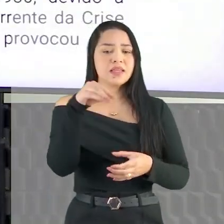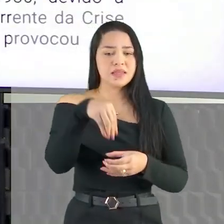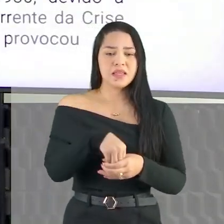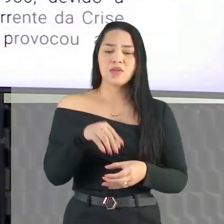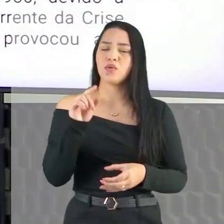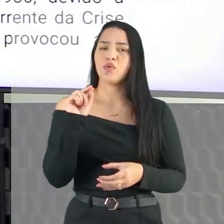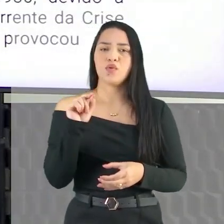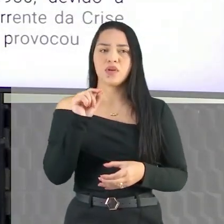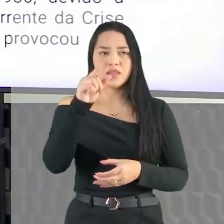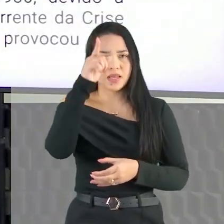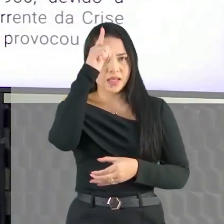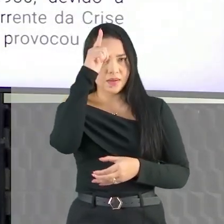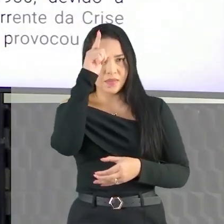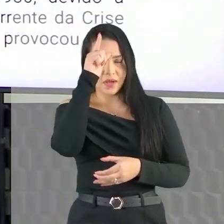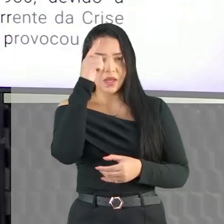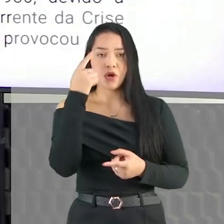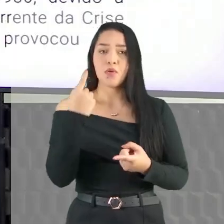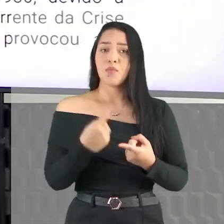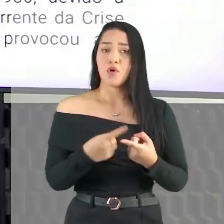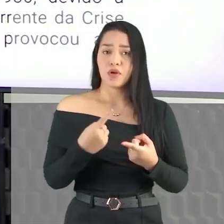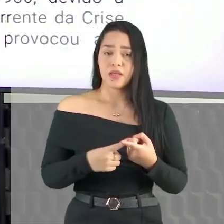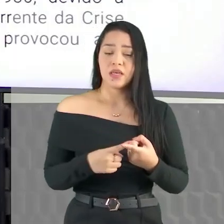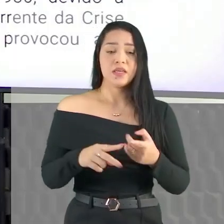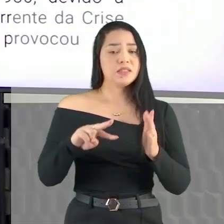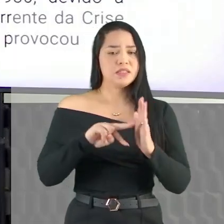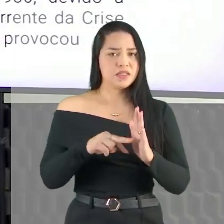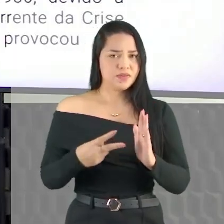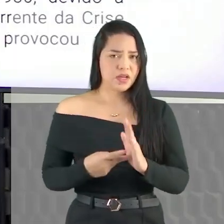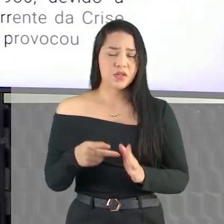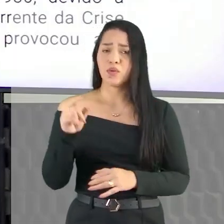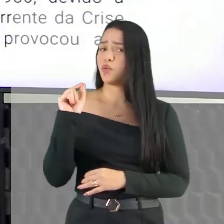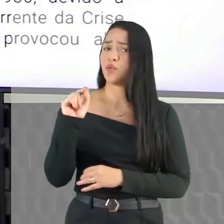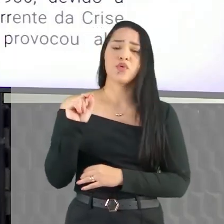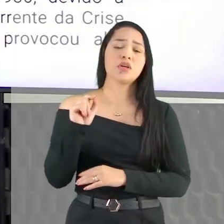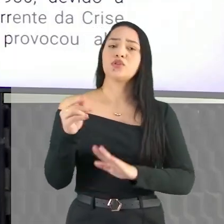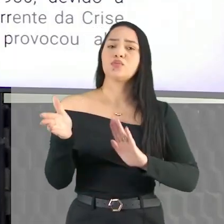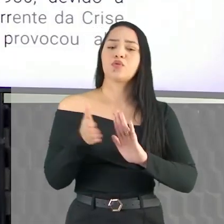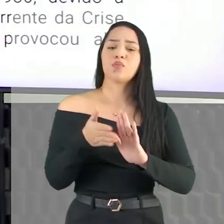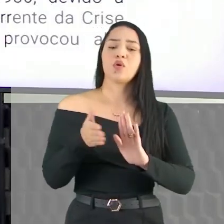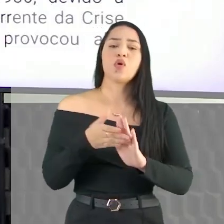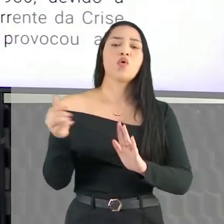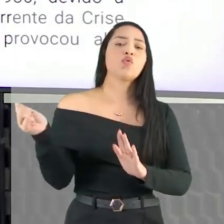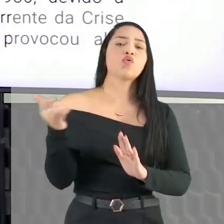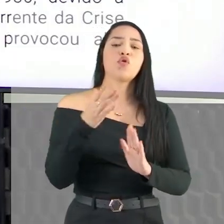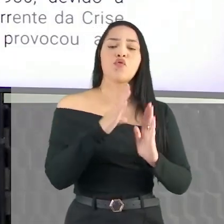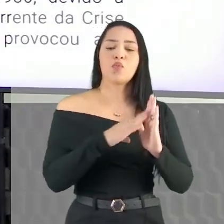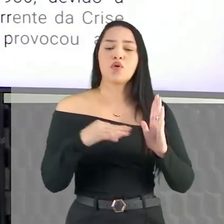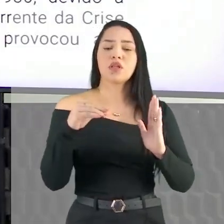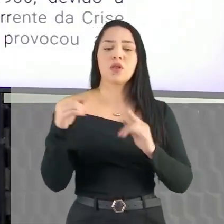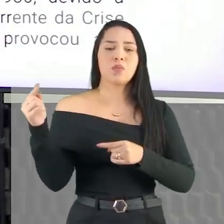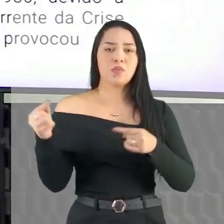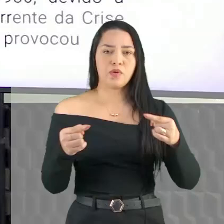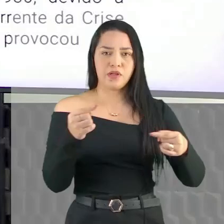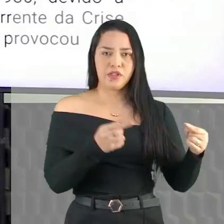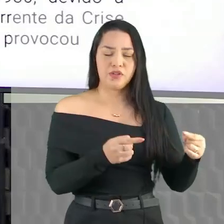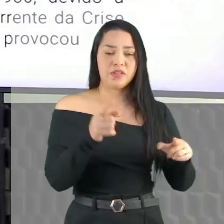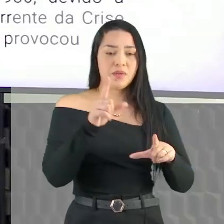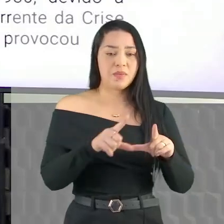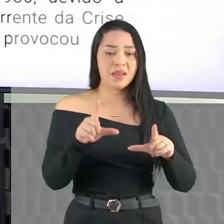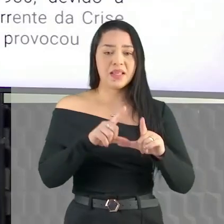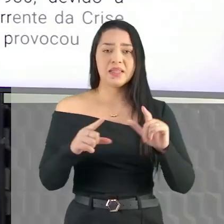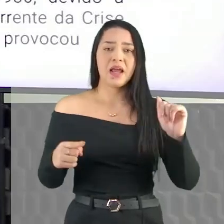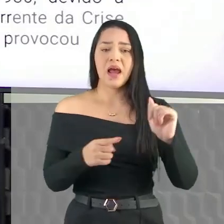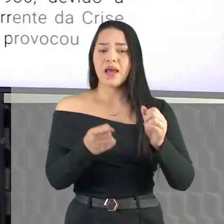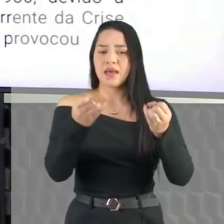da Alemanha, exatamente no sentido de propor um novo modelo político. Então aqui a letra